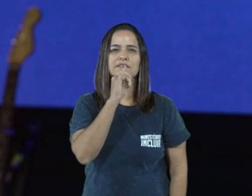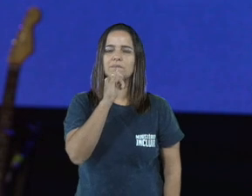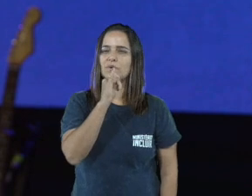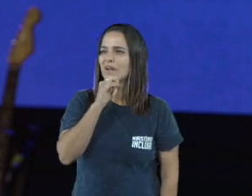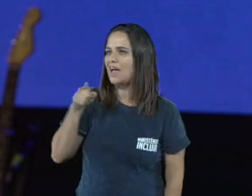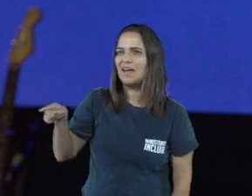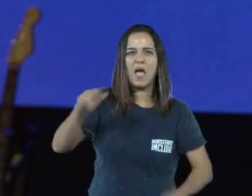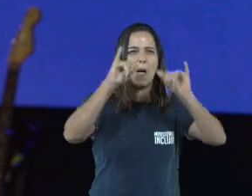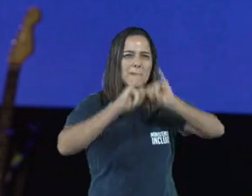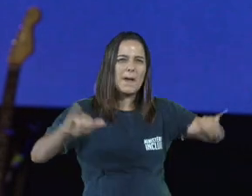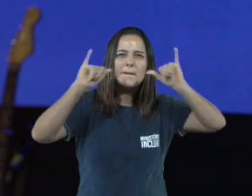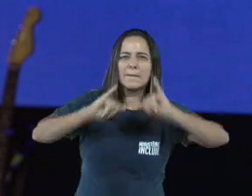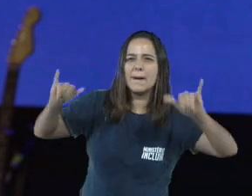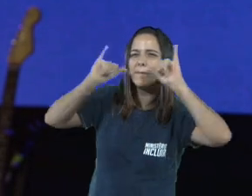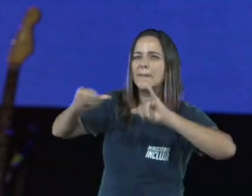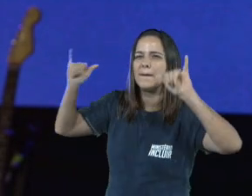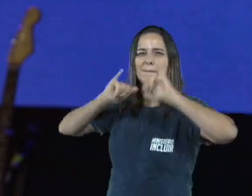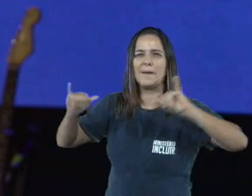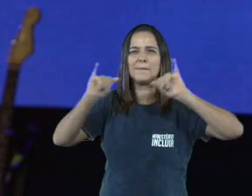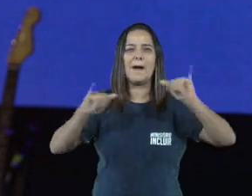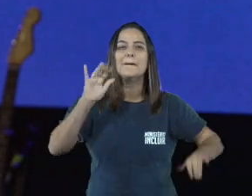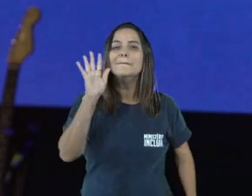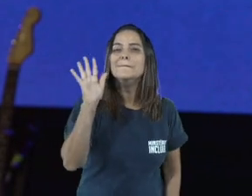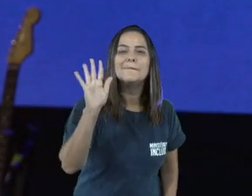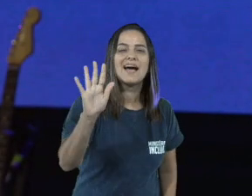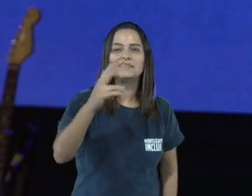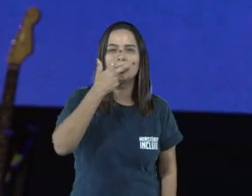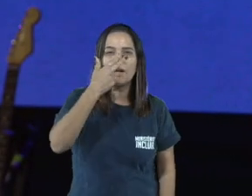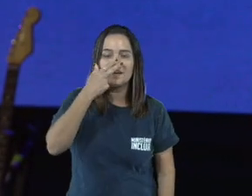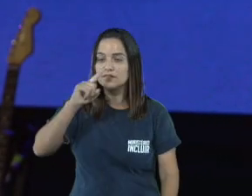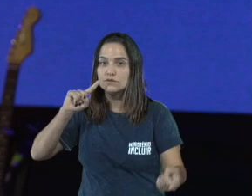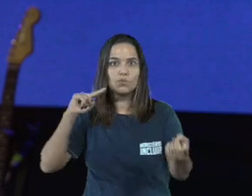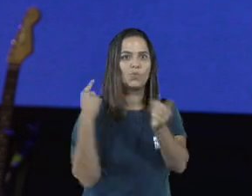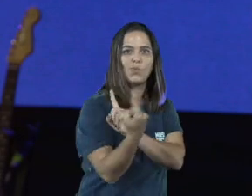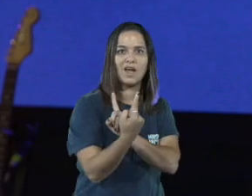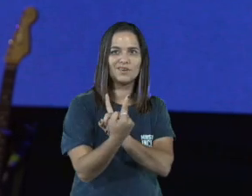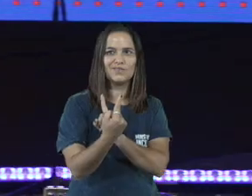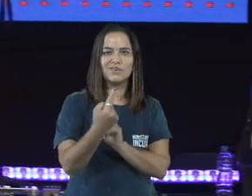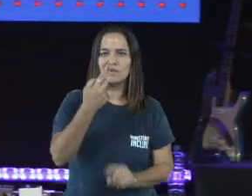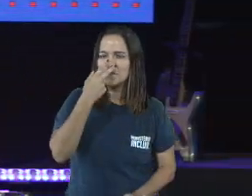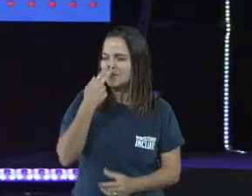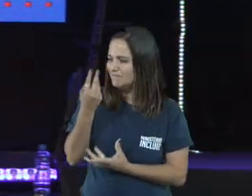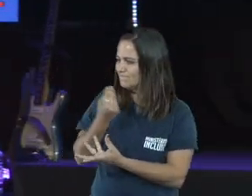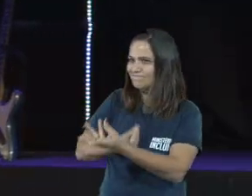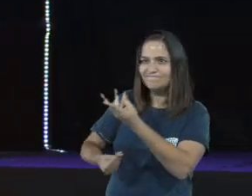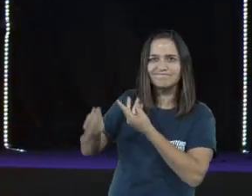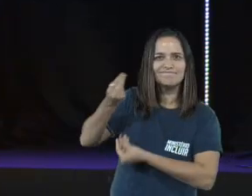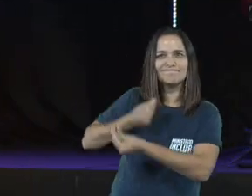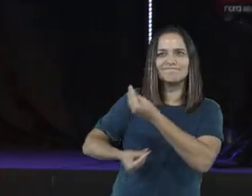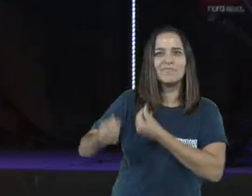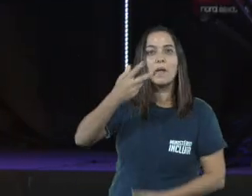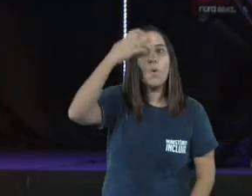para seu benefício de esfrega de tarde e da culpa da igreja porque que a culpa da grande pastor